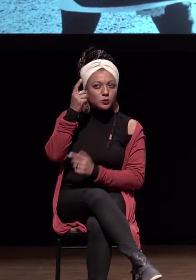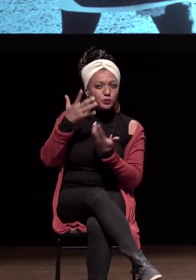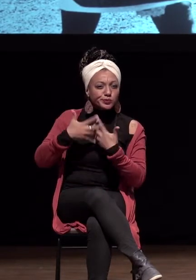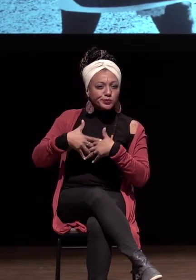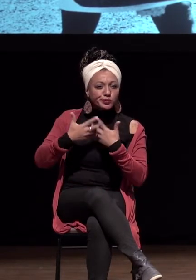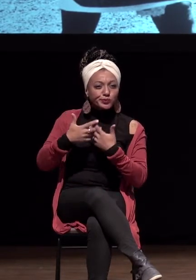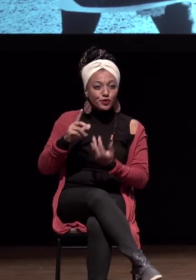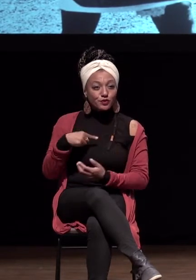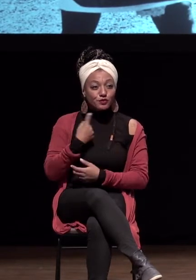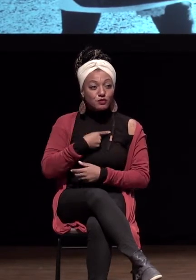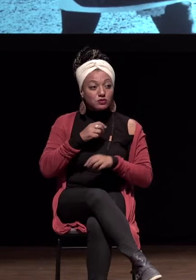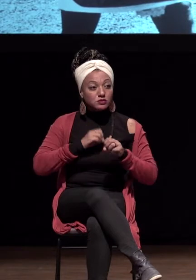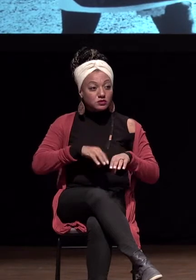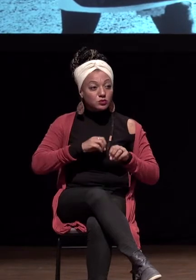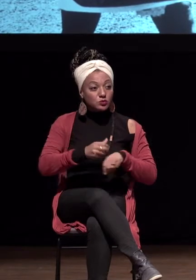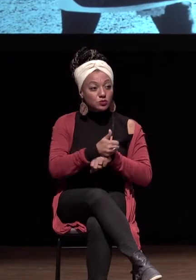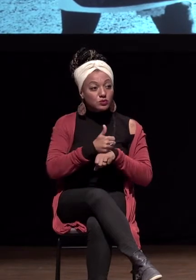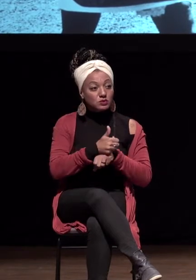como educadores,